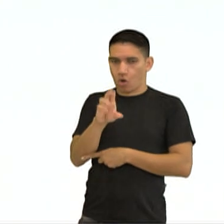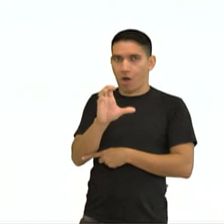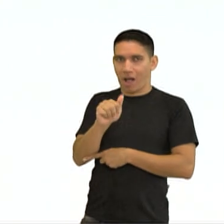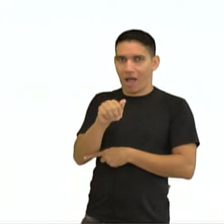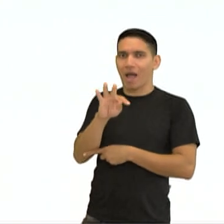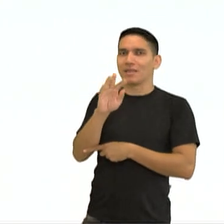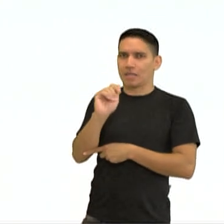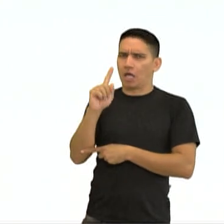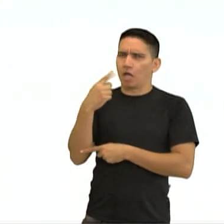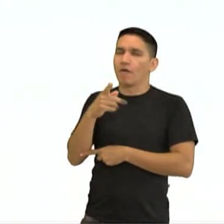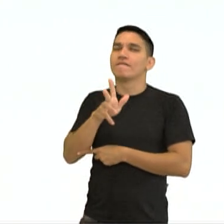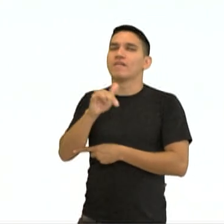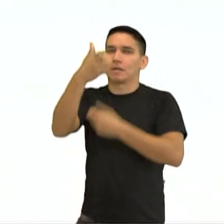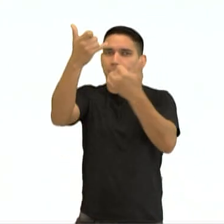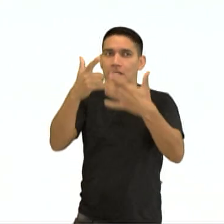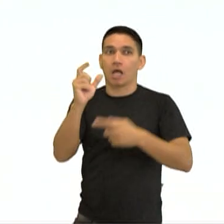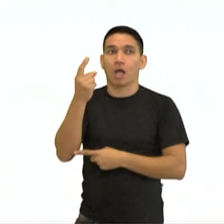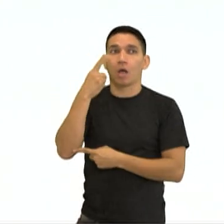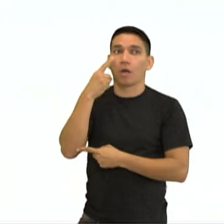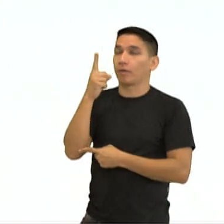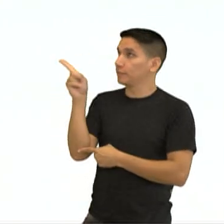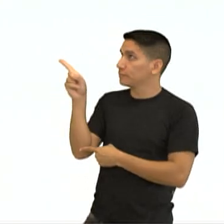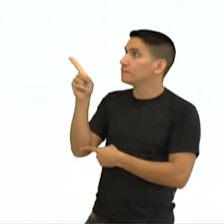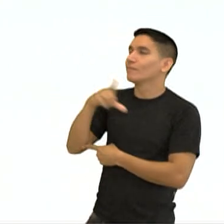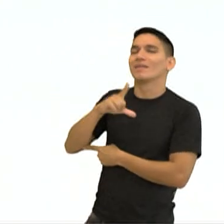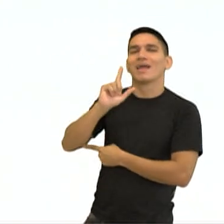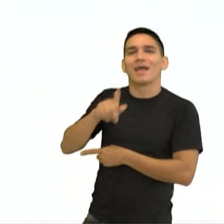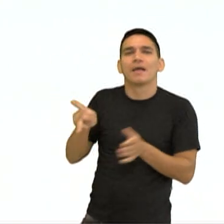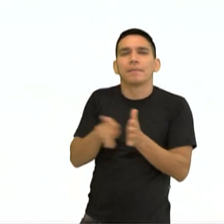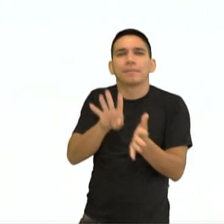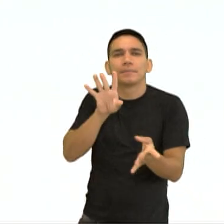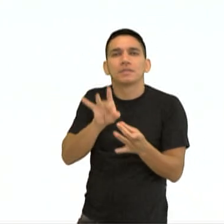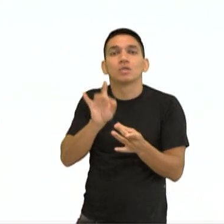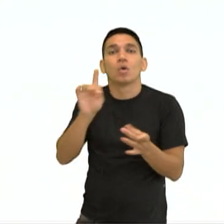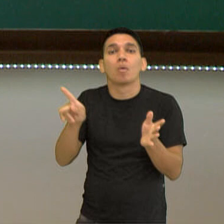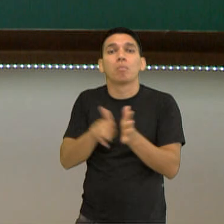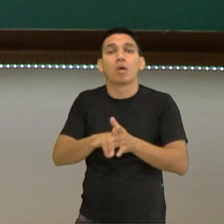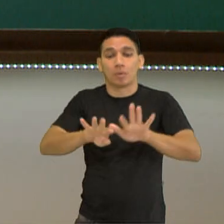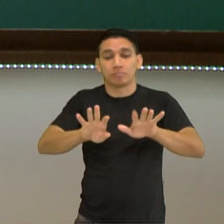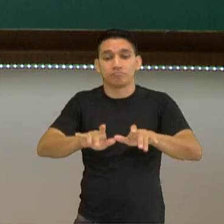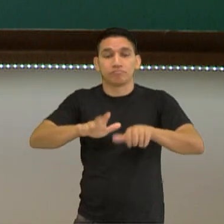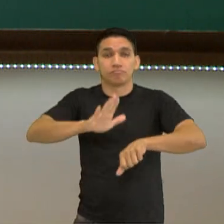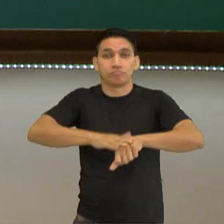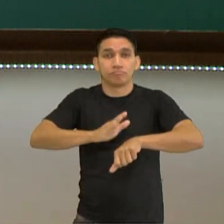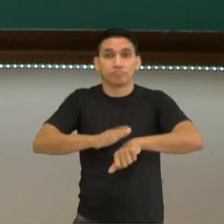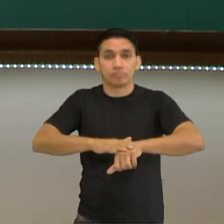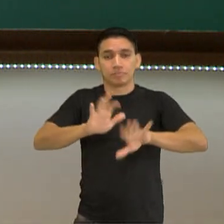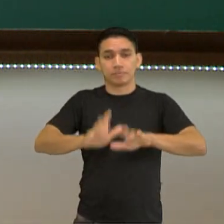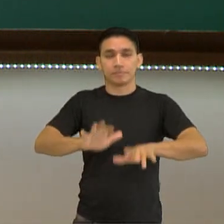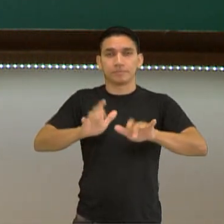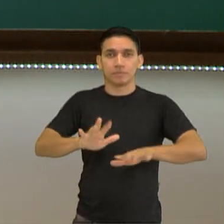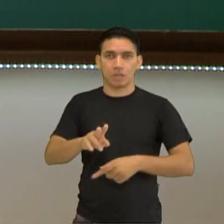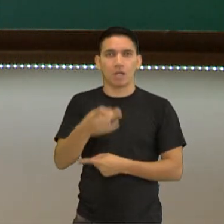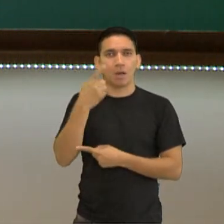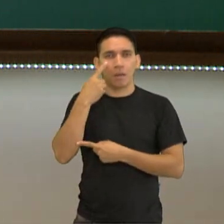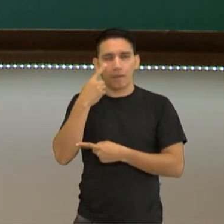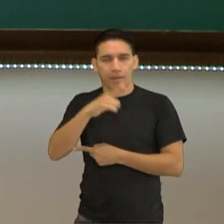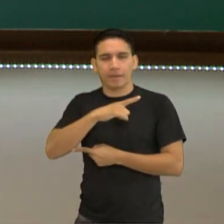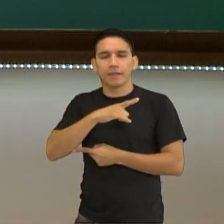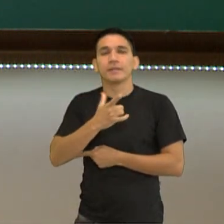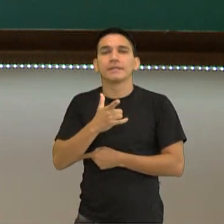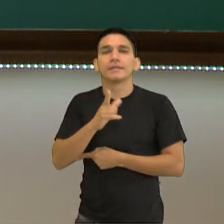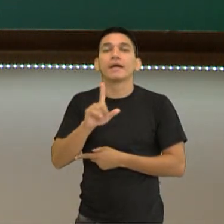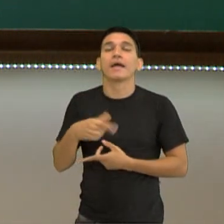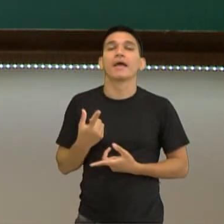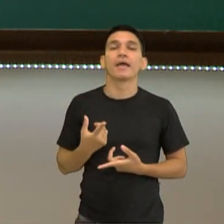voltar aqui para falar. A tocata é justamente aquilo que é só tocata. Aquele momento, a gente não tem um exemplo aqui da toccata, mas é